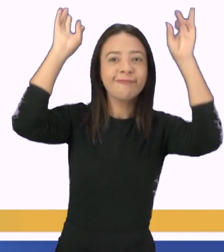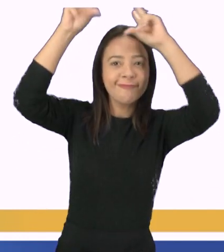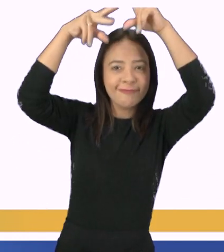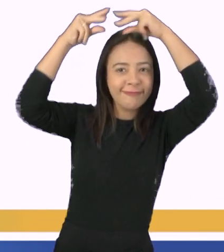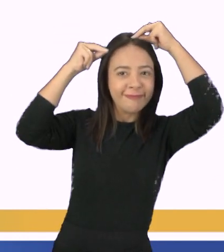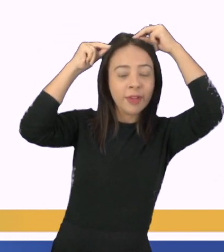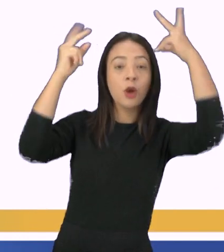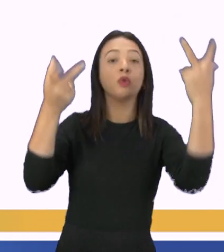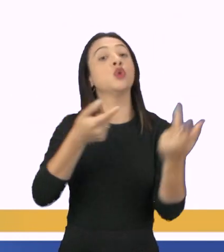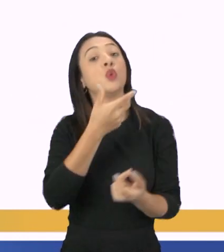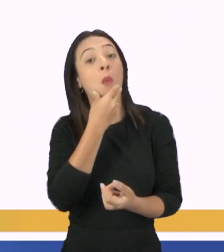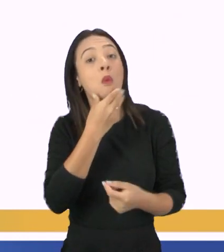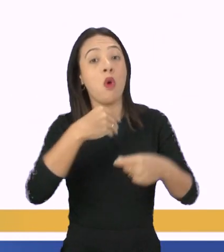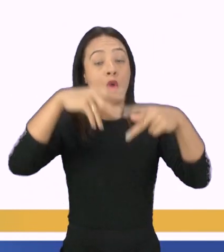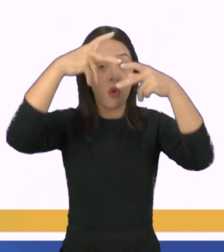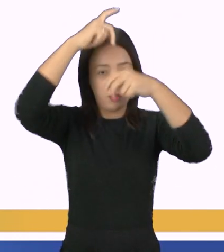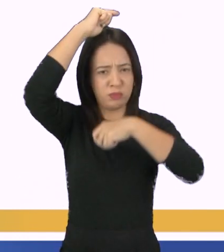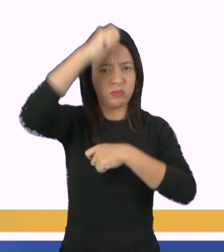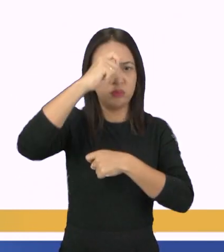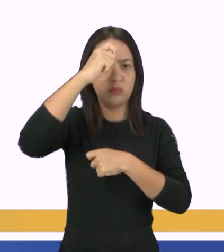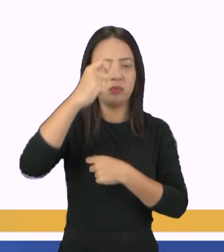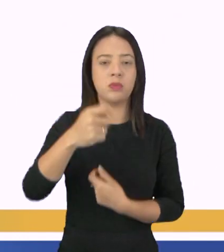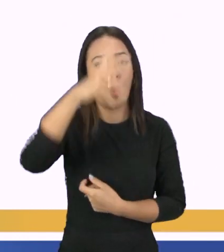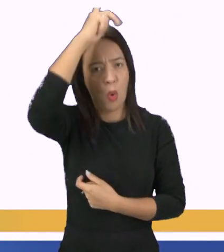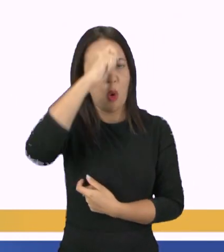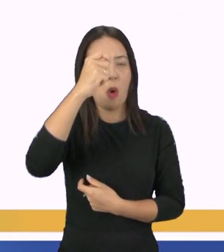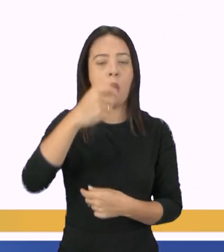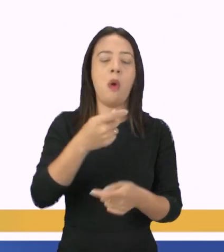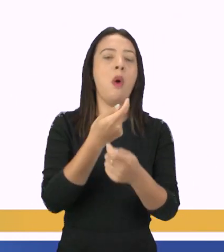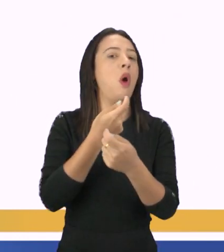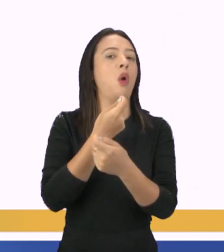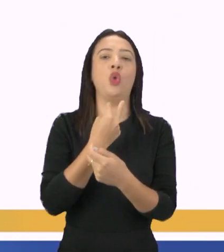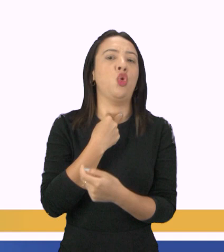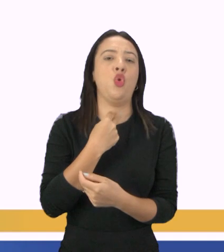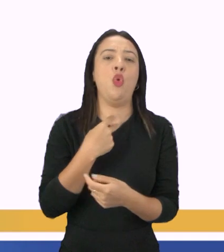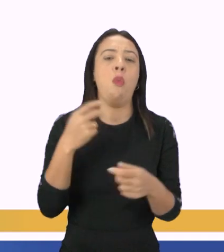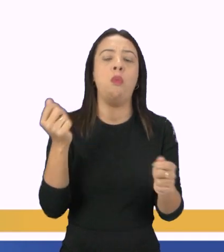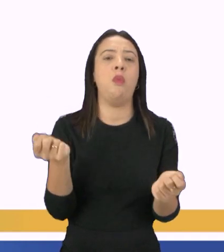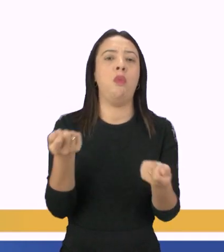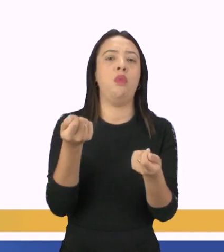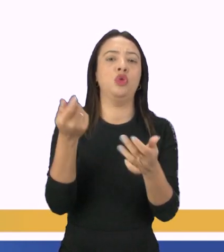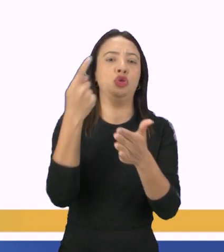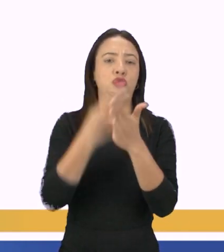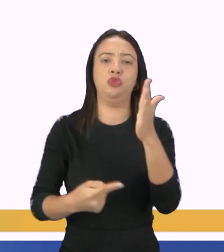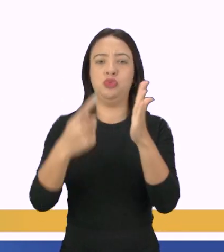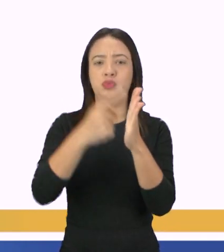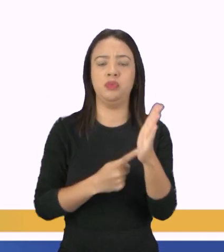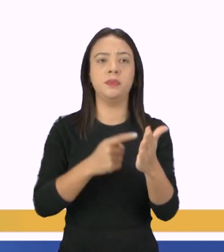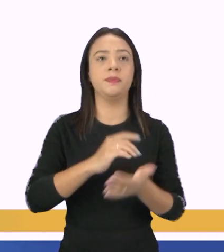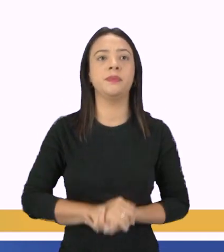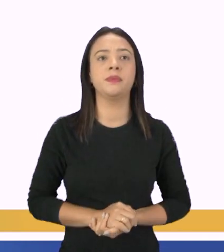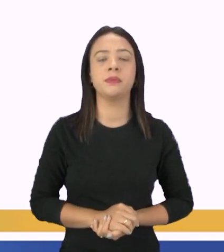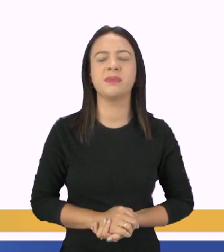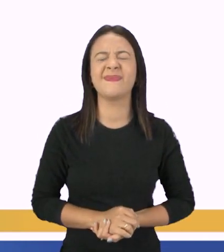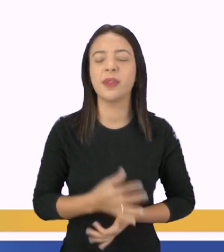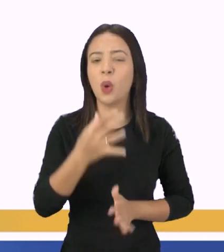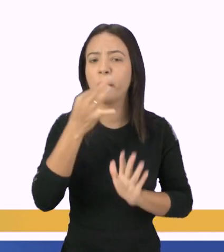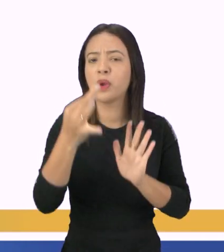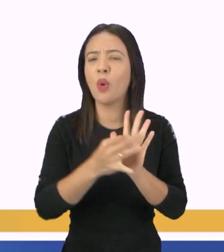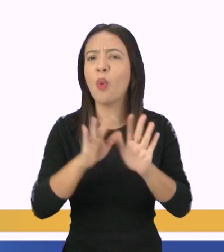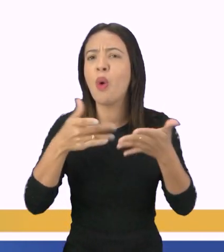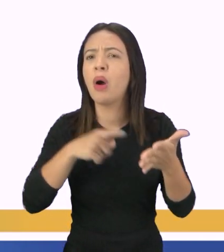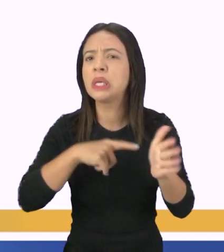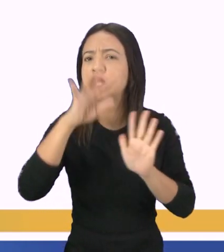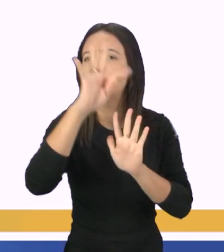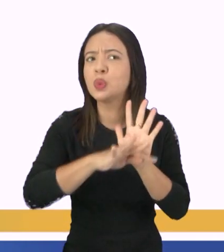boné. O boné não pode ser proibido? Primeira pergunta. Qual a opinião defendida nesse texto?